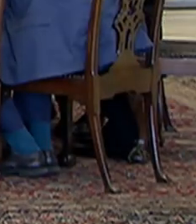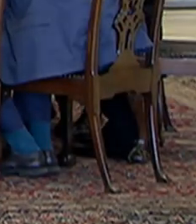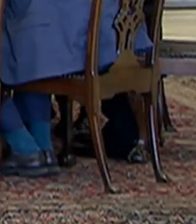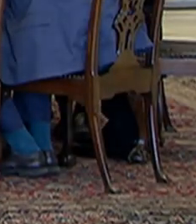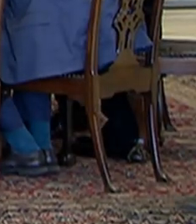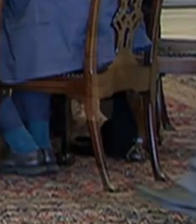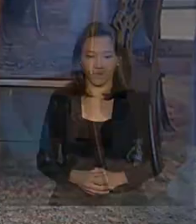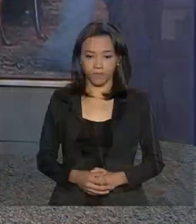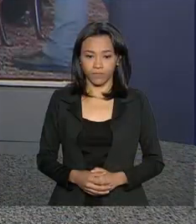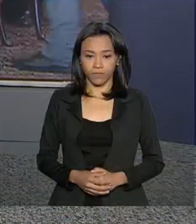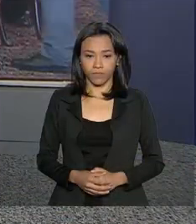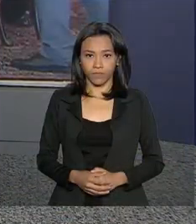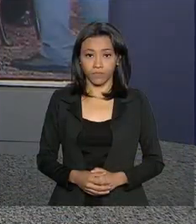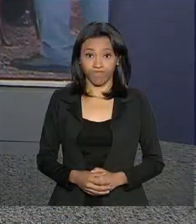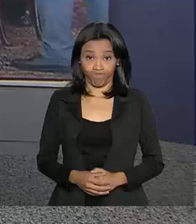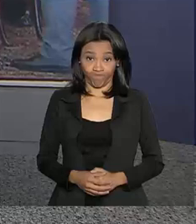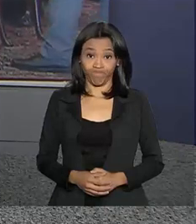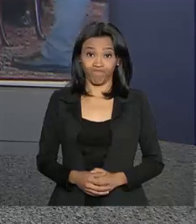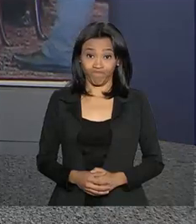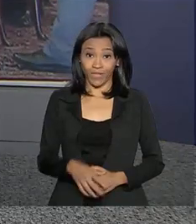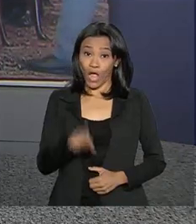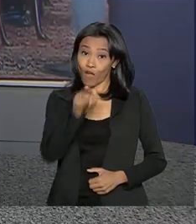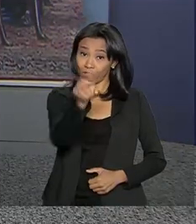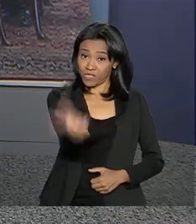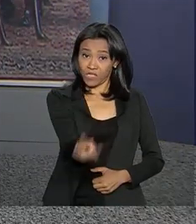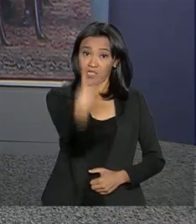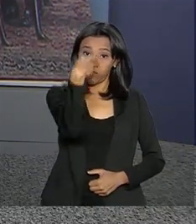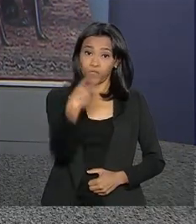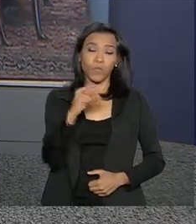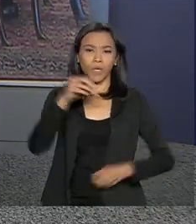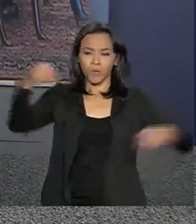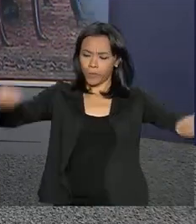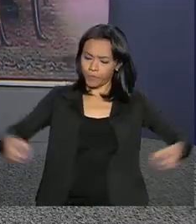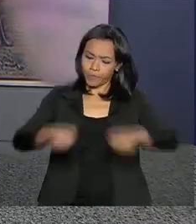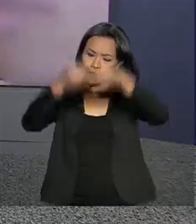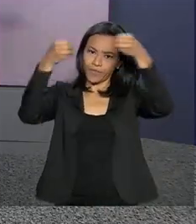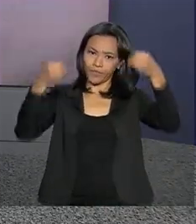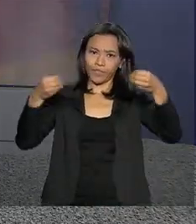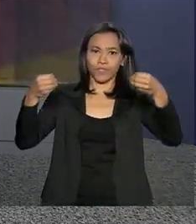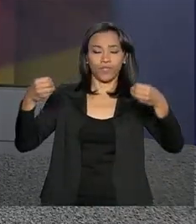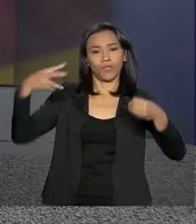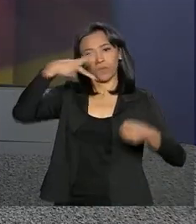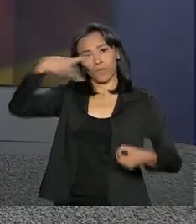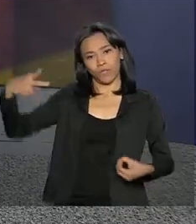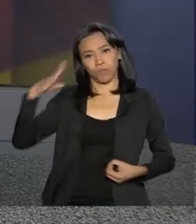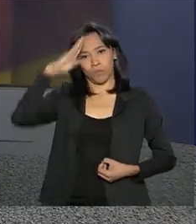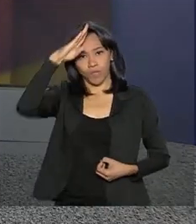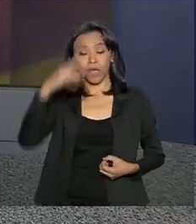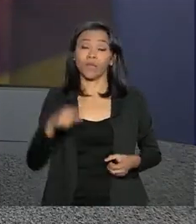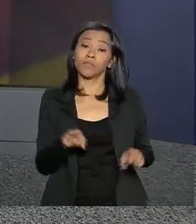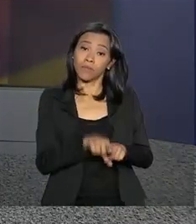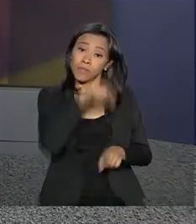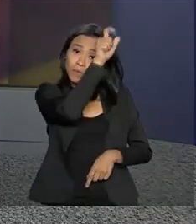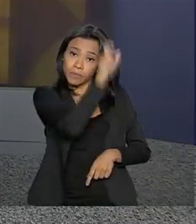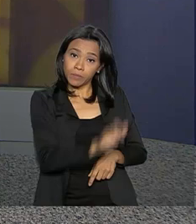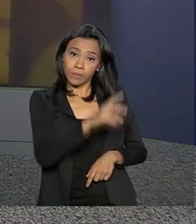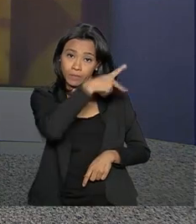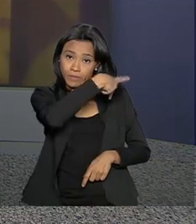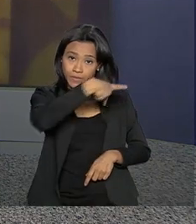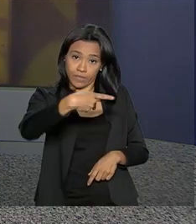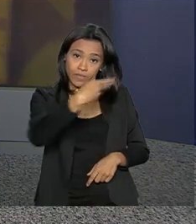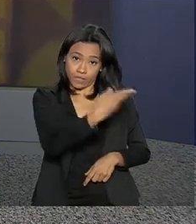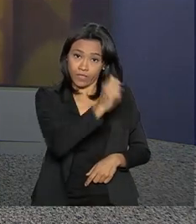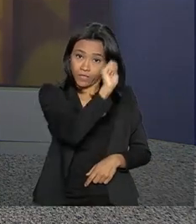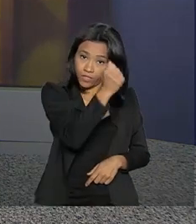Nós acompanhamos, portanto, ao vivo o brinde entre o presidente Jair Bolsonaro e o presidente da Argentina, Maurício Macri, em visita